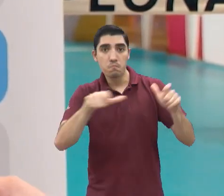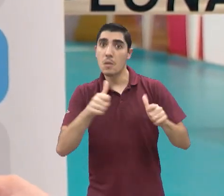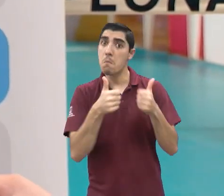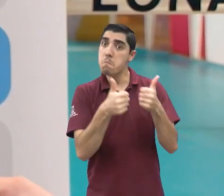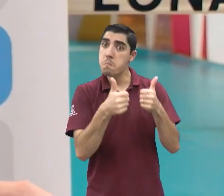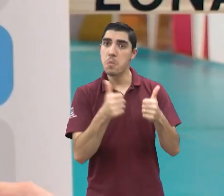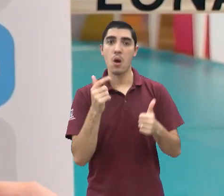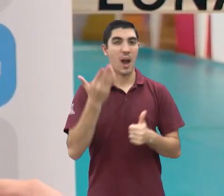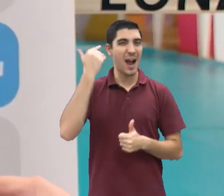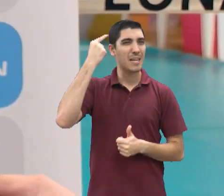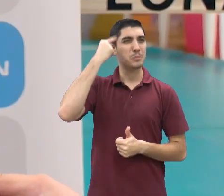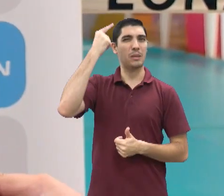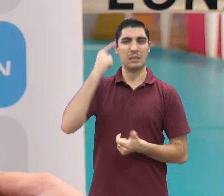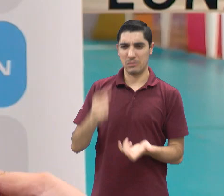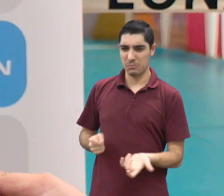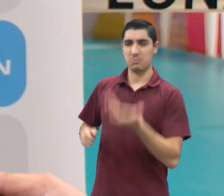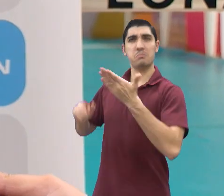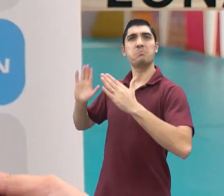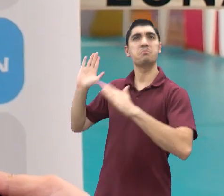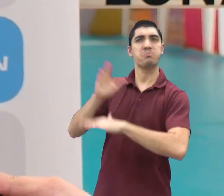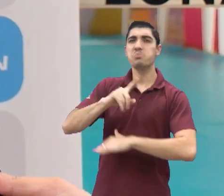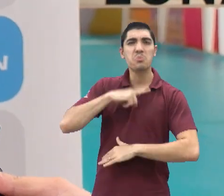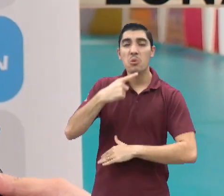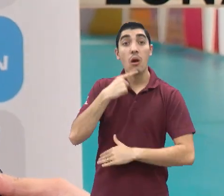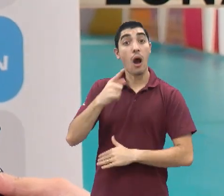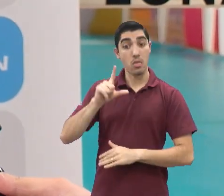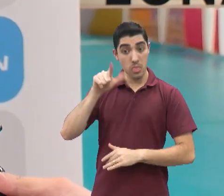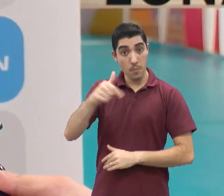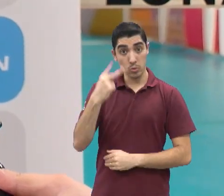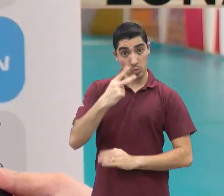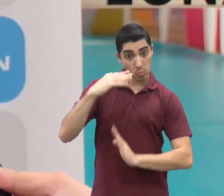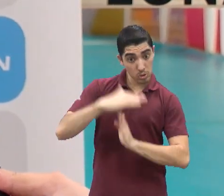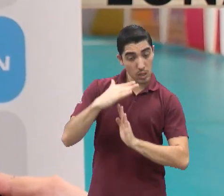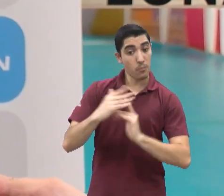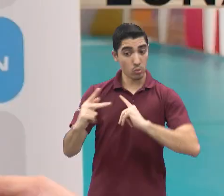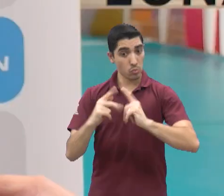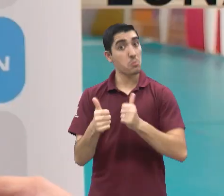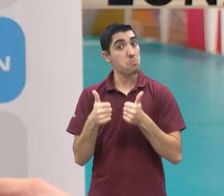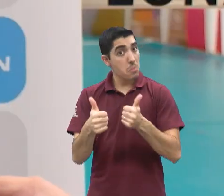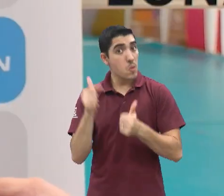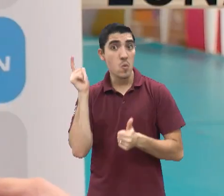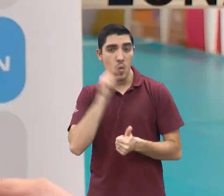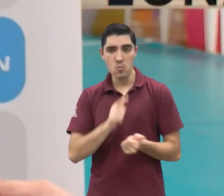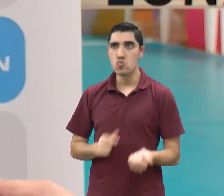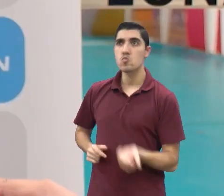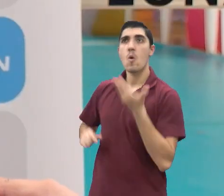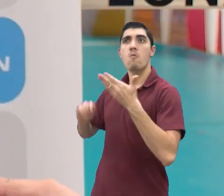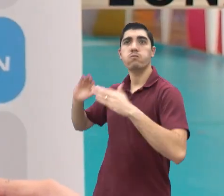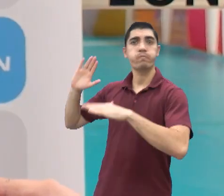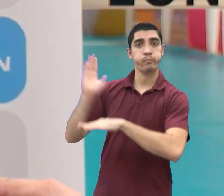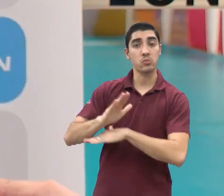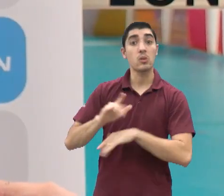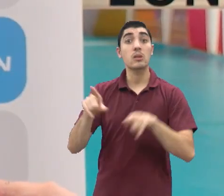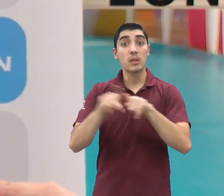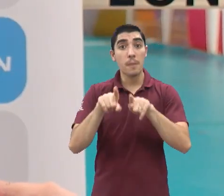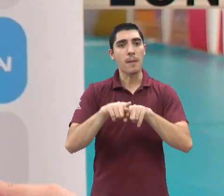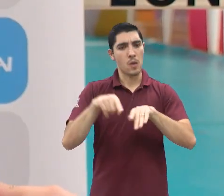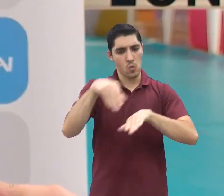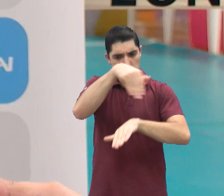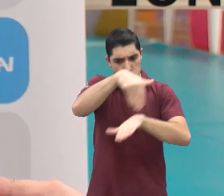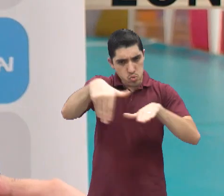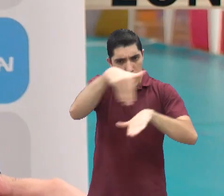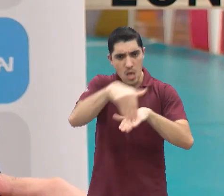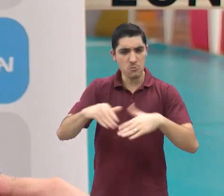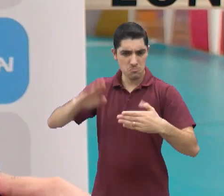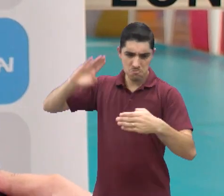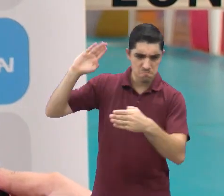saque não entrava, sacamos muito bem a partir do segundo set, isso é uma evolução importantíssima. O nosso ataque fluiu grande parte do jogo, mas nós